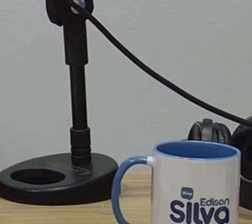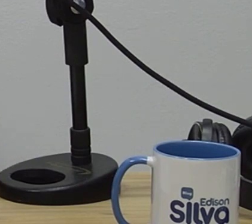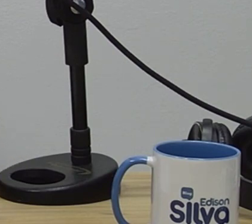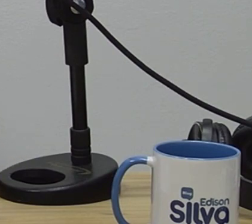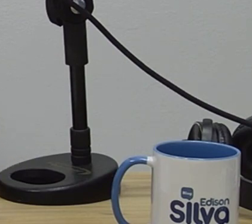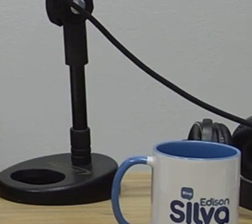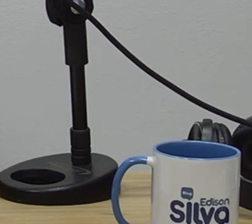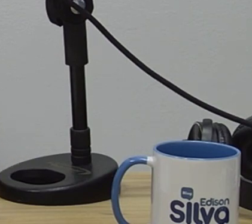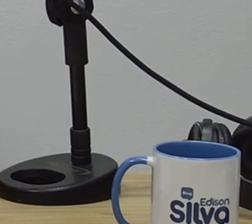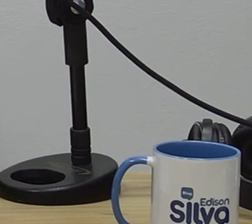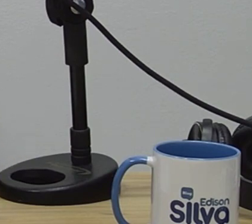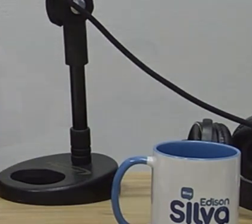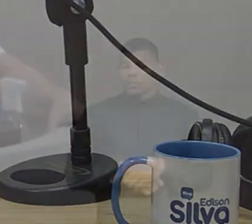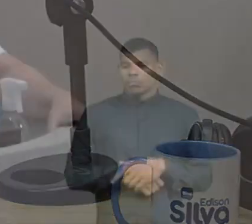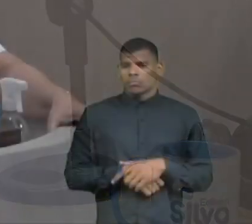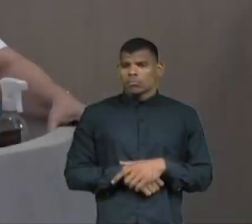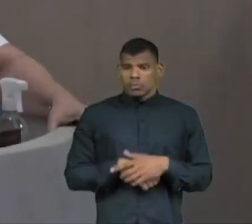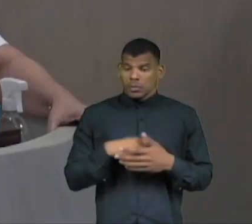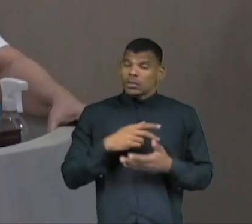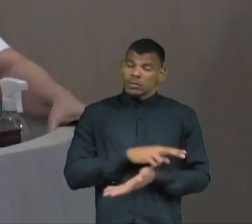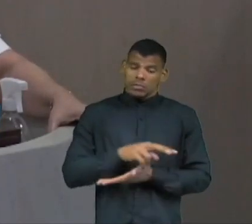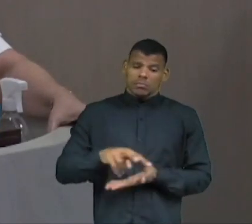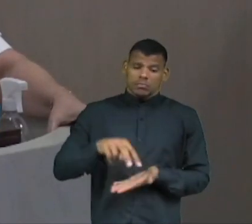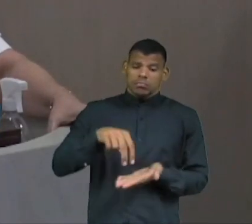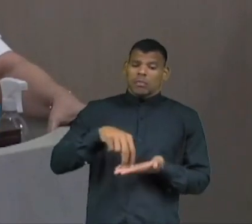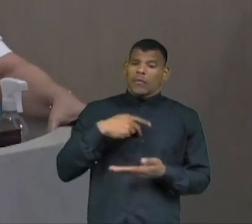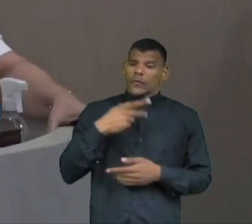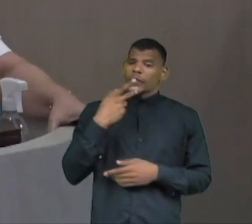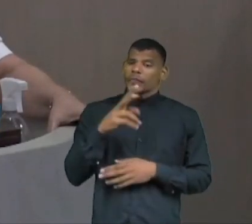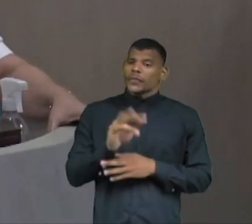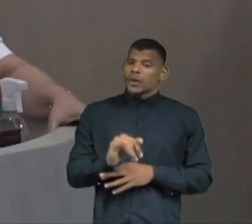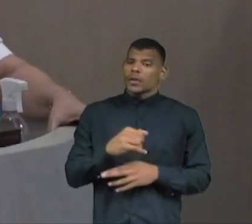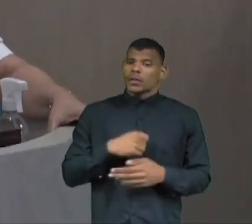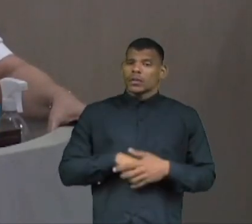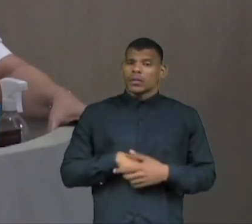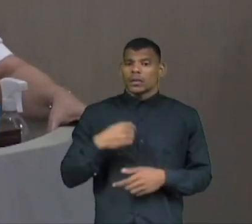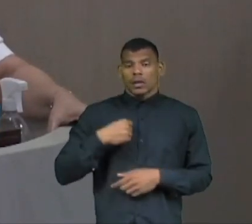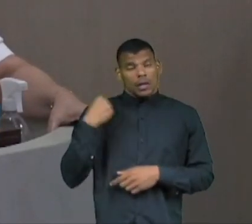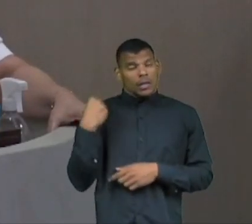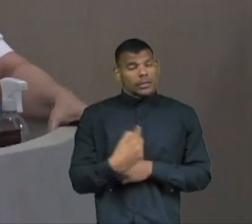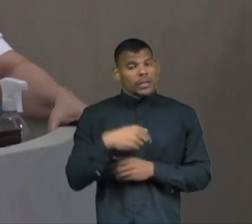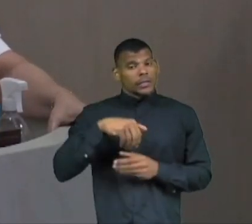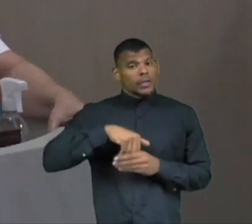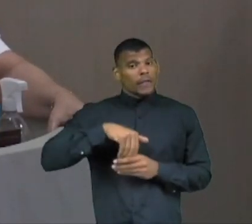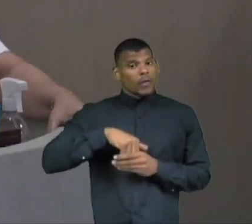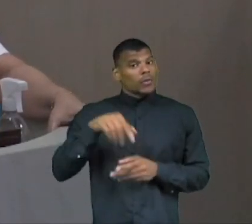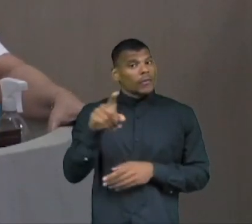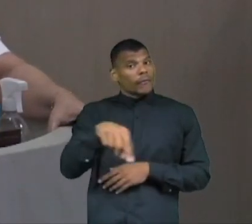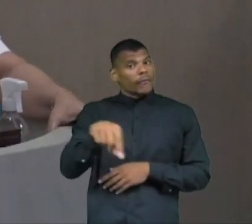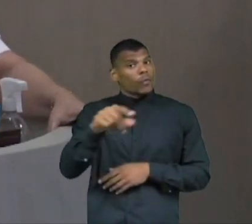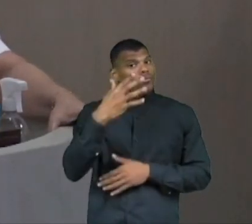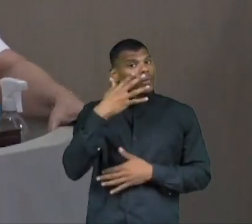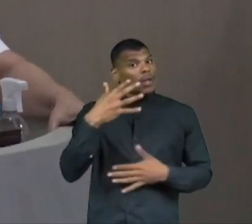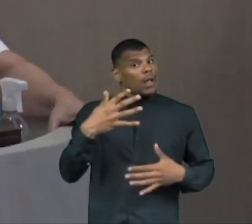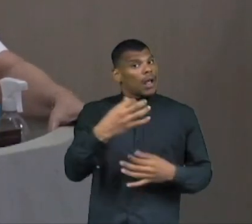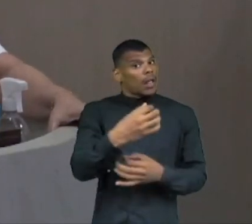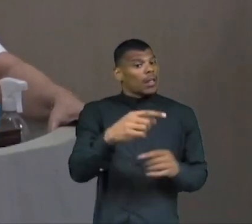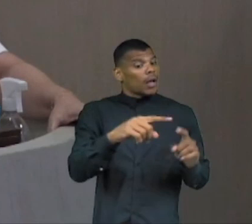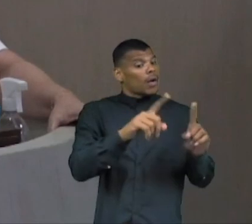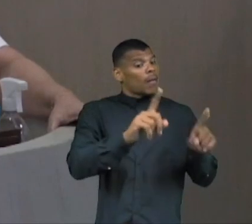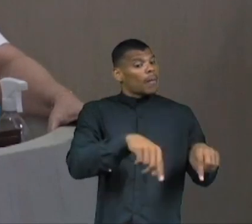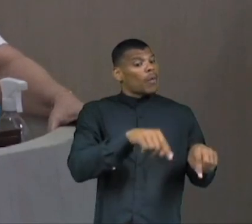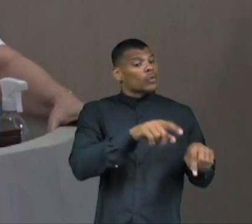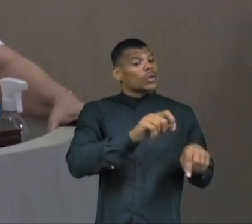do pronunciamento da deputada. Nós estamos votando aqui no estado do Ceará um projeto que